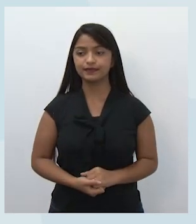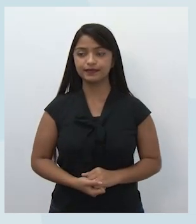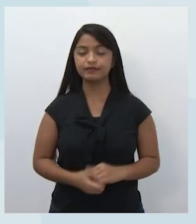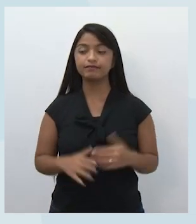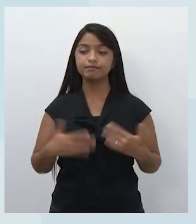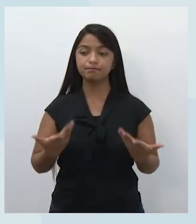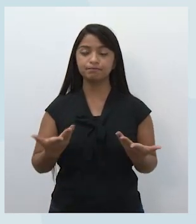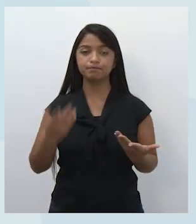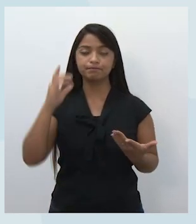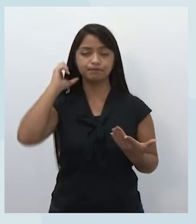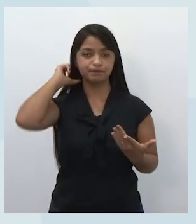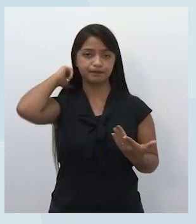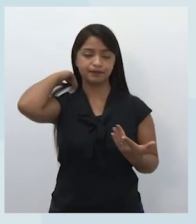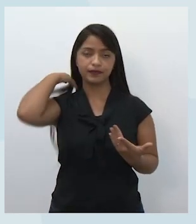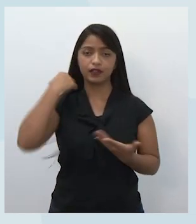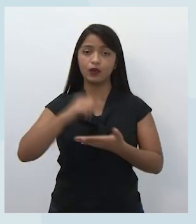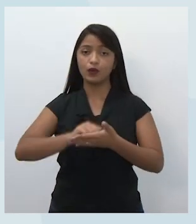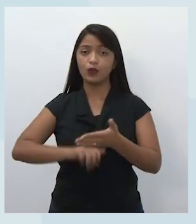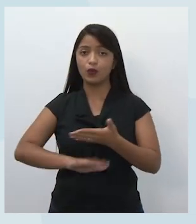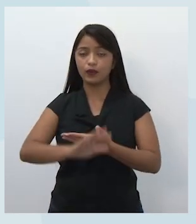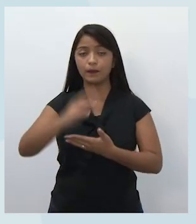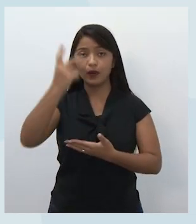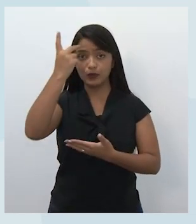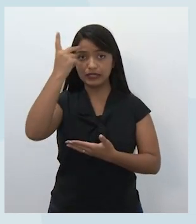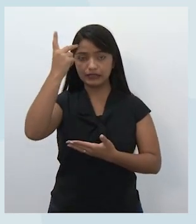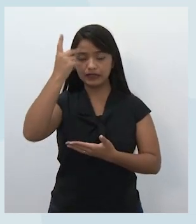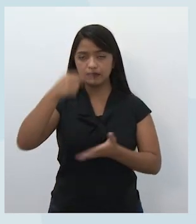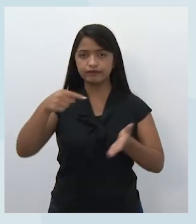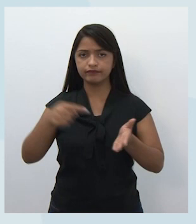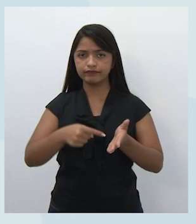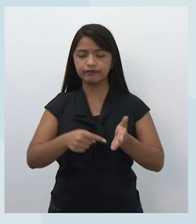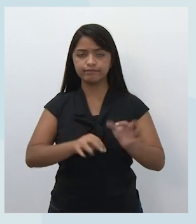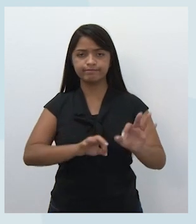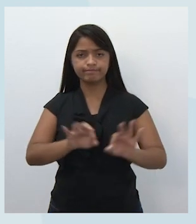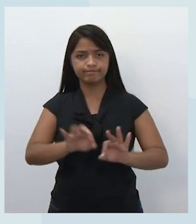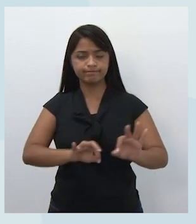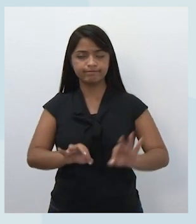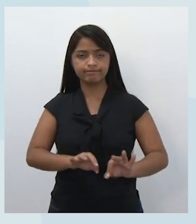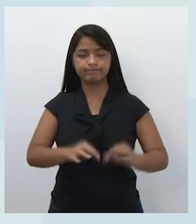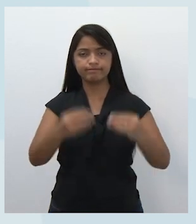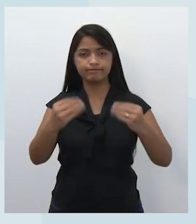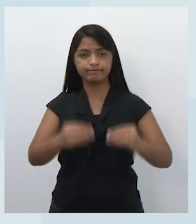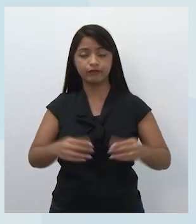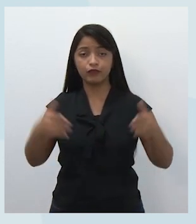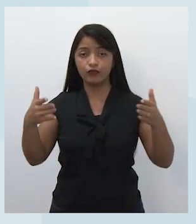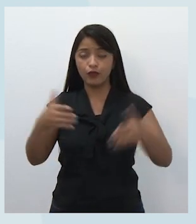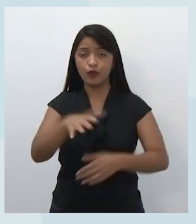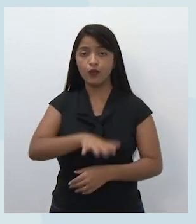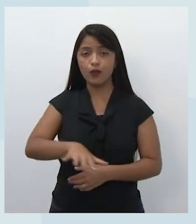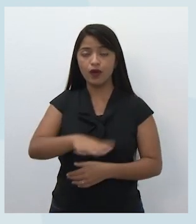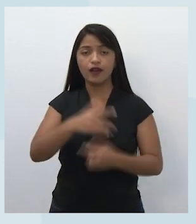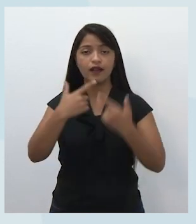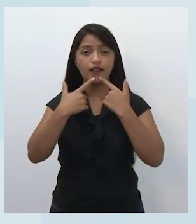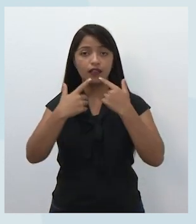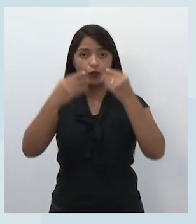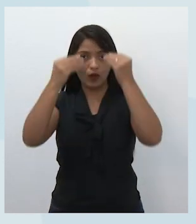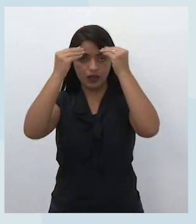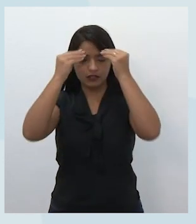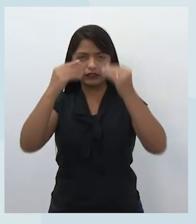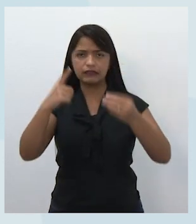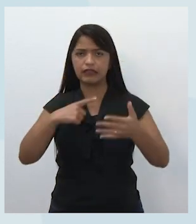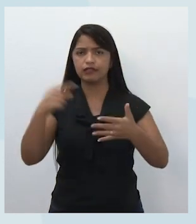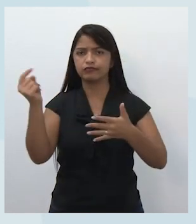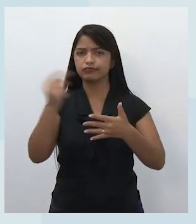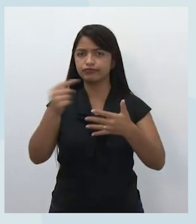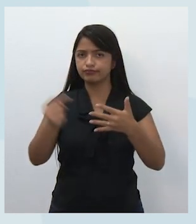Então, o currículo paulista, ele tem uma construção para a área de linguagens, como já foi dito, a gente tem os componentes que fazem, né,